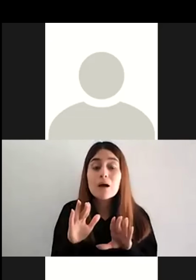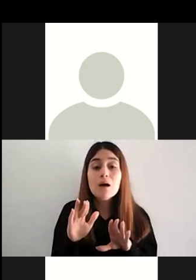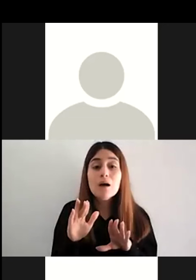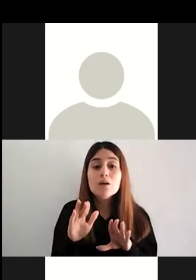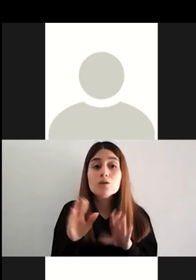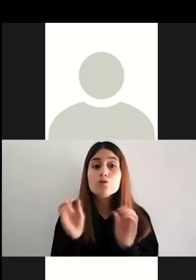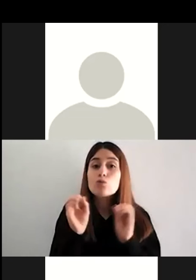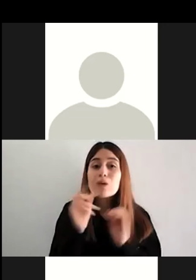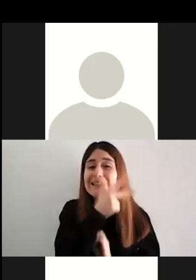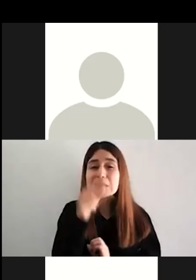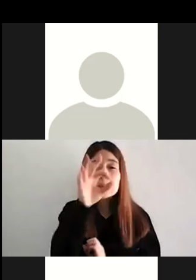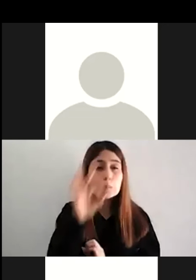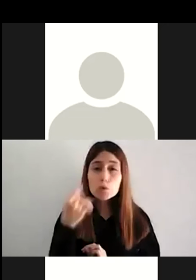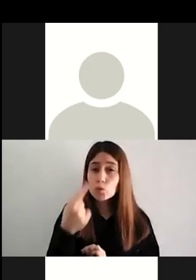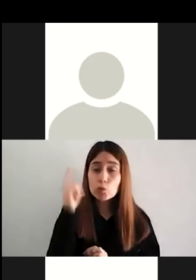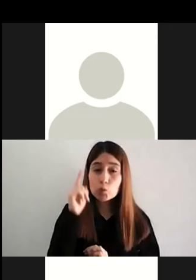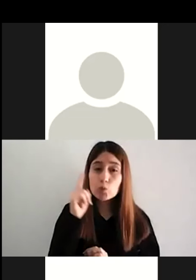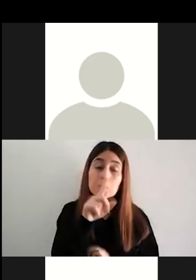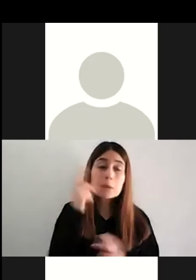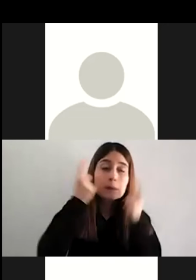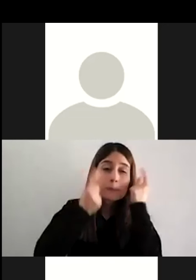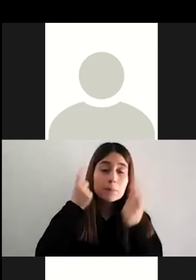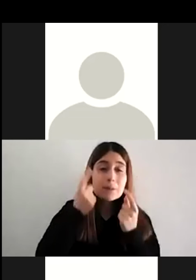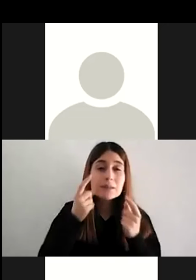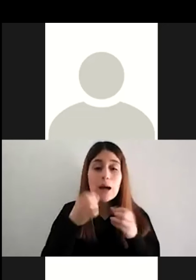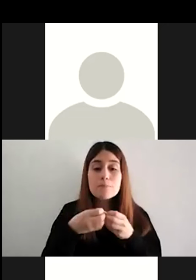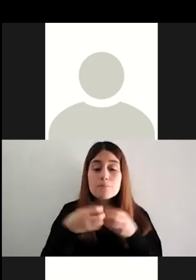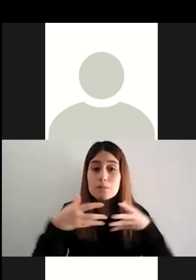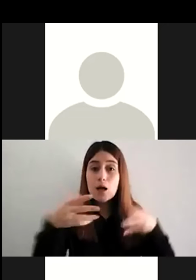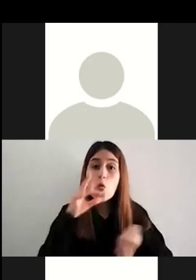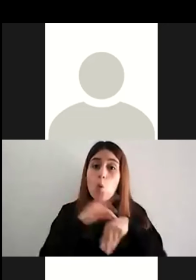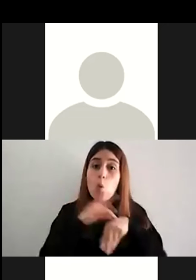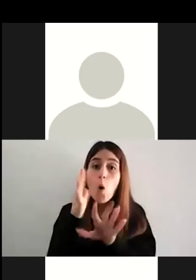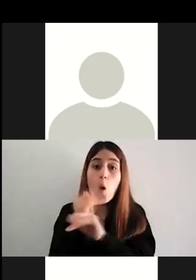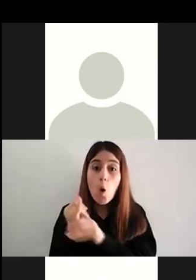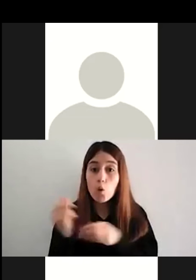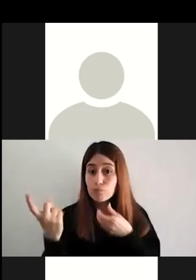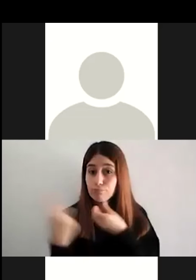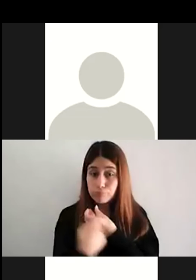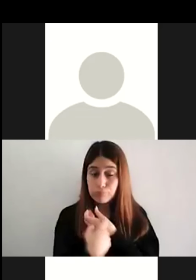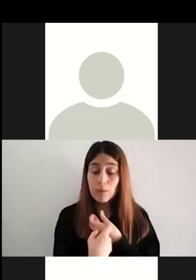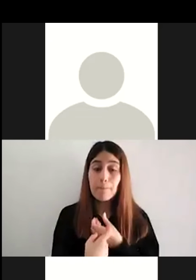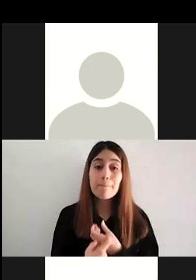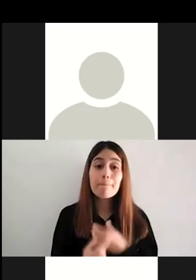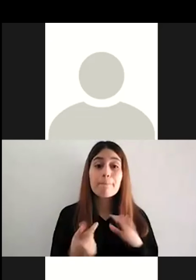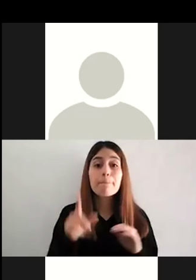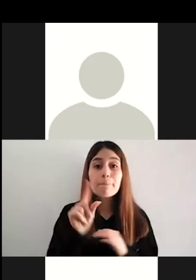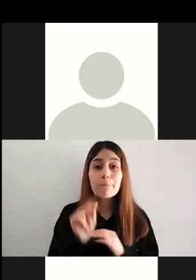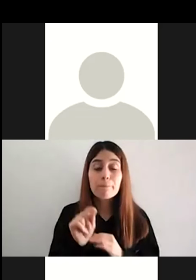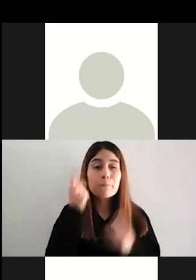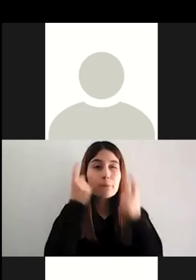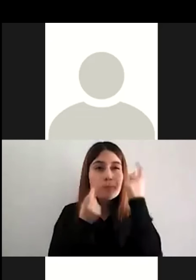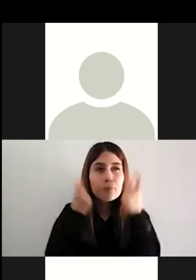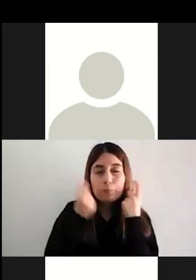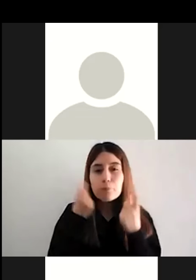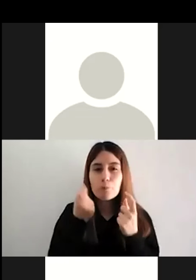há cobertura total. Portanto, está a ser considerado um alargamento a outras doenças dentro das redes existentes. Por outro lado, estão a ser consideradas a criação